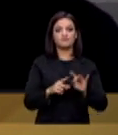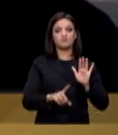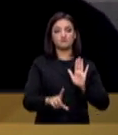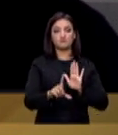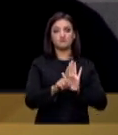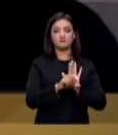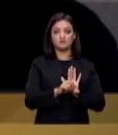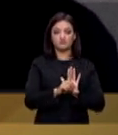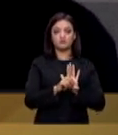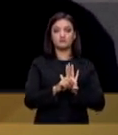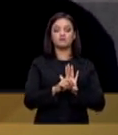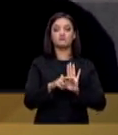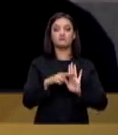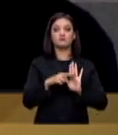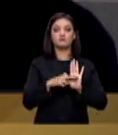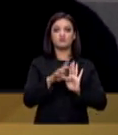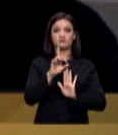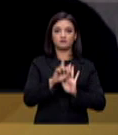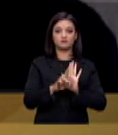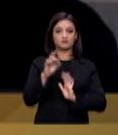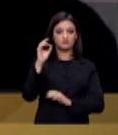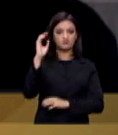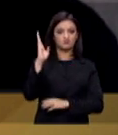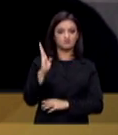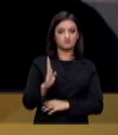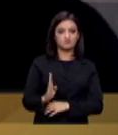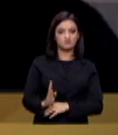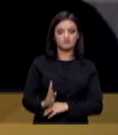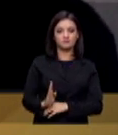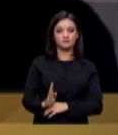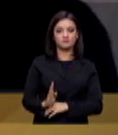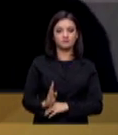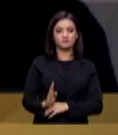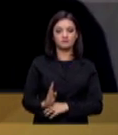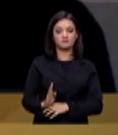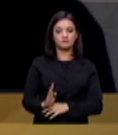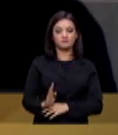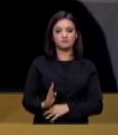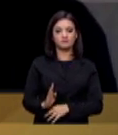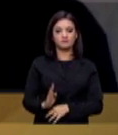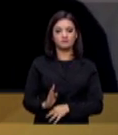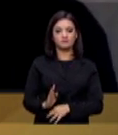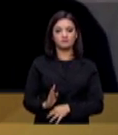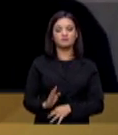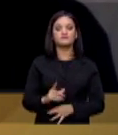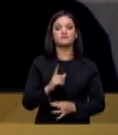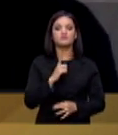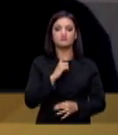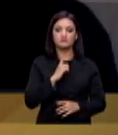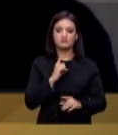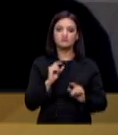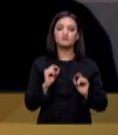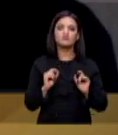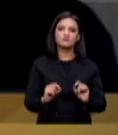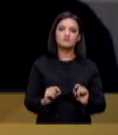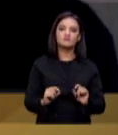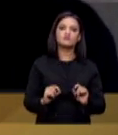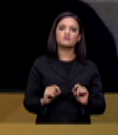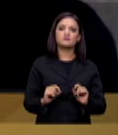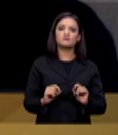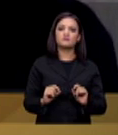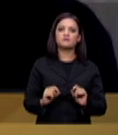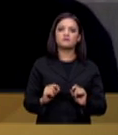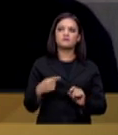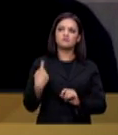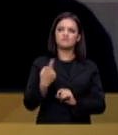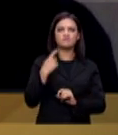geral de normas do direito brasileiro conduz mesmo ao julgador a apreciação dessas consequências, o